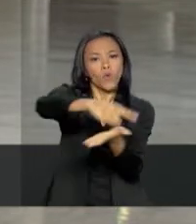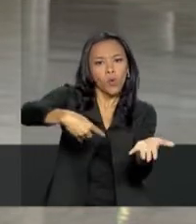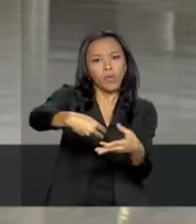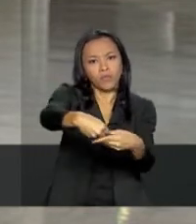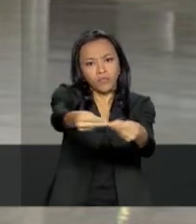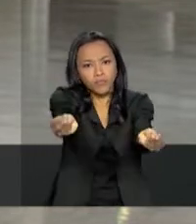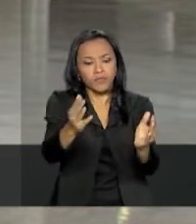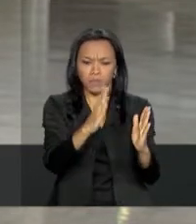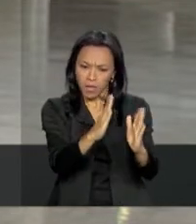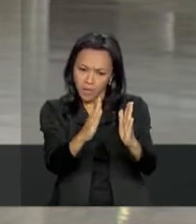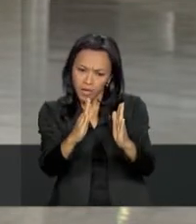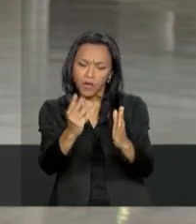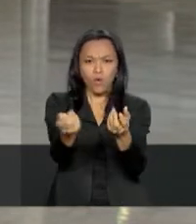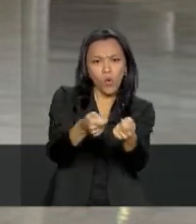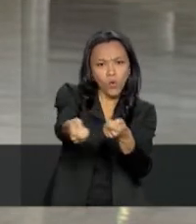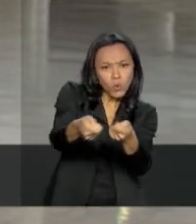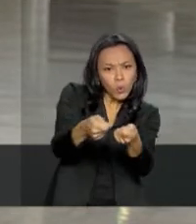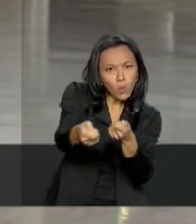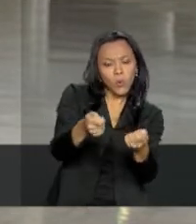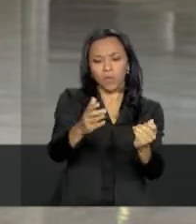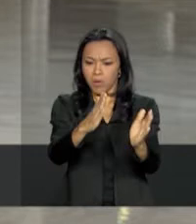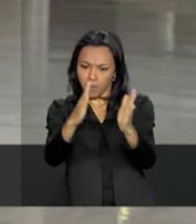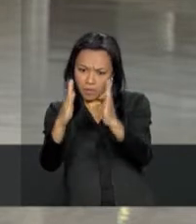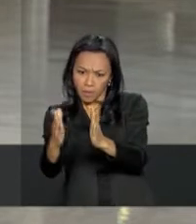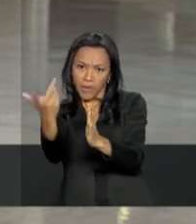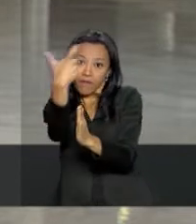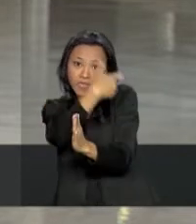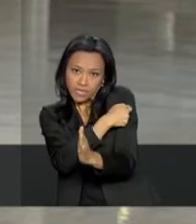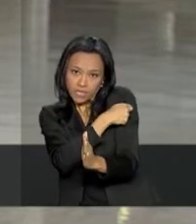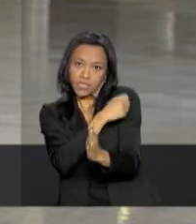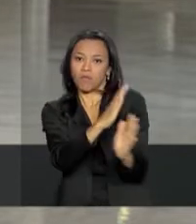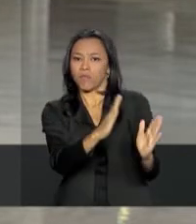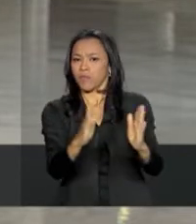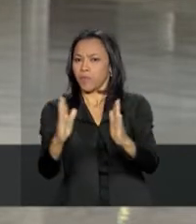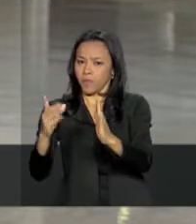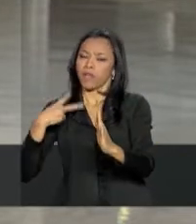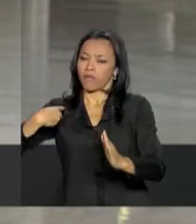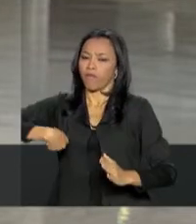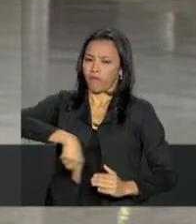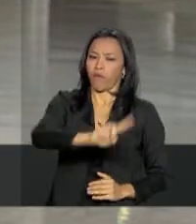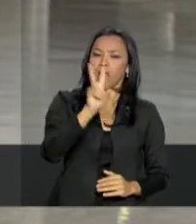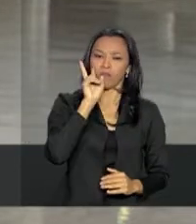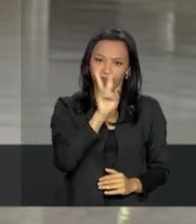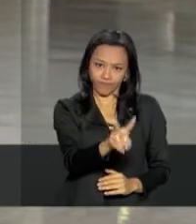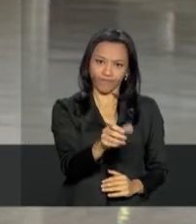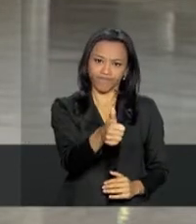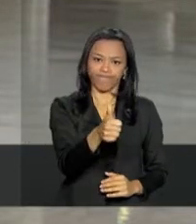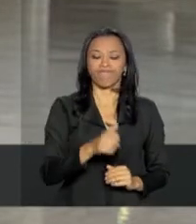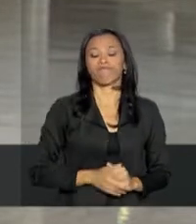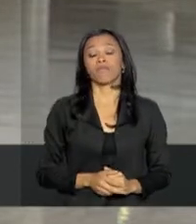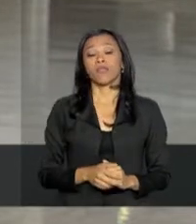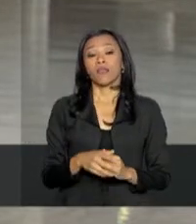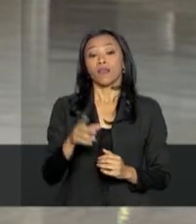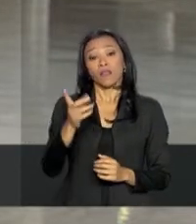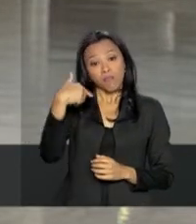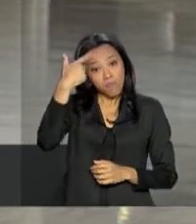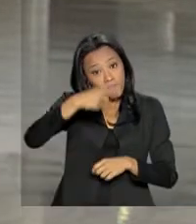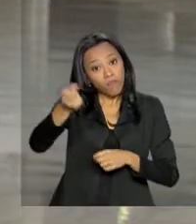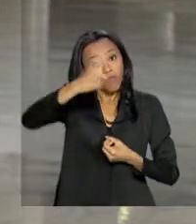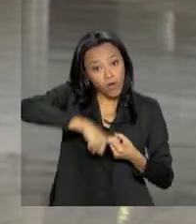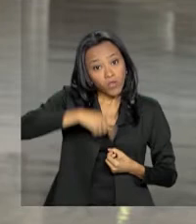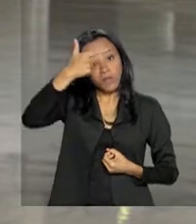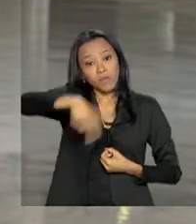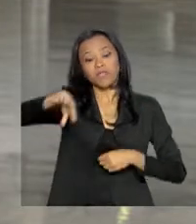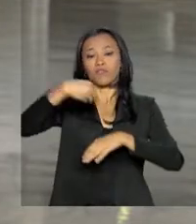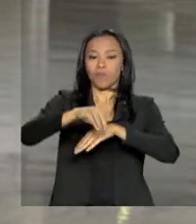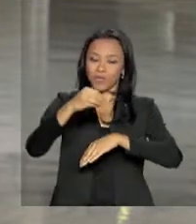como o controle migratório ea vacinação dos venezuelanos ea gente volta com mais informações ao